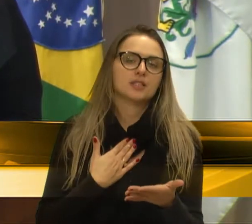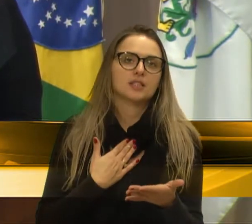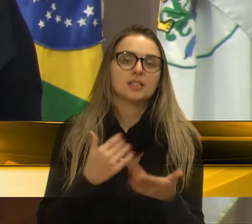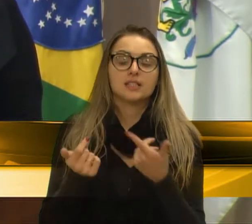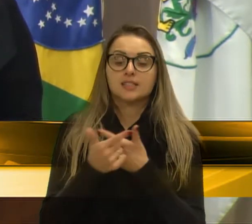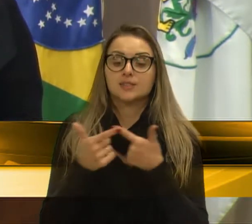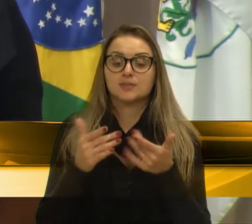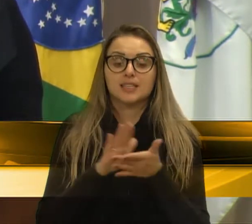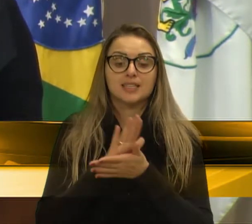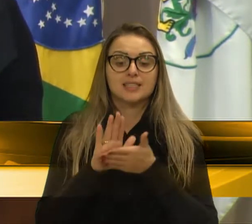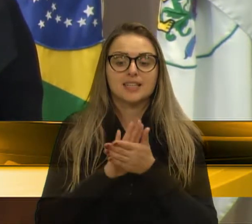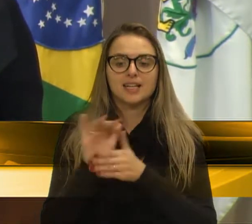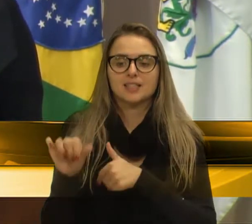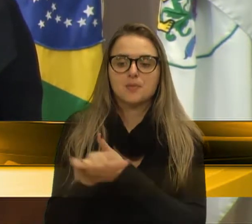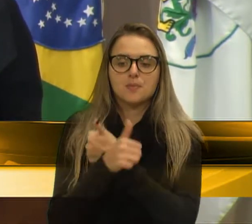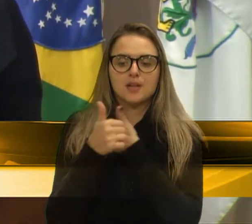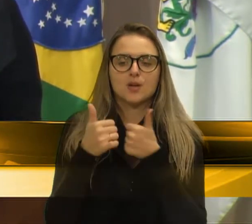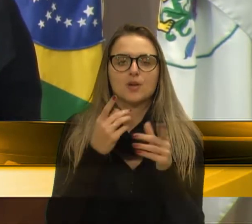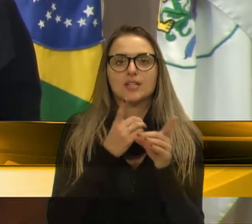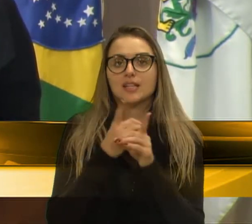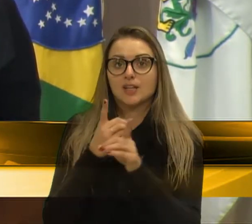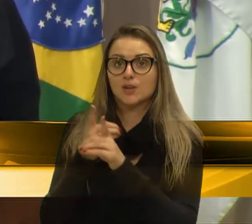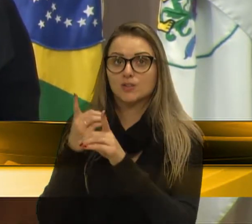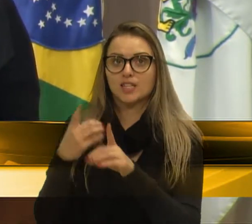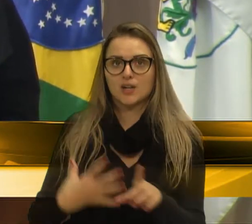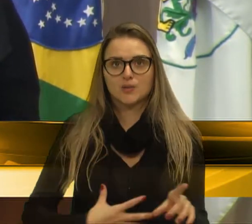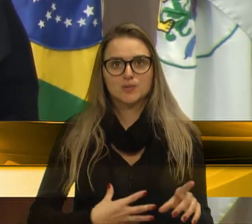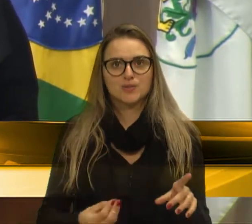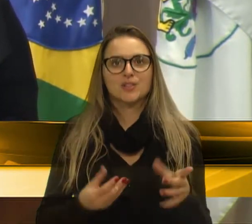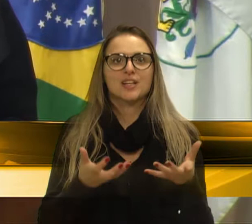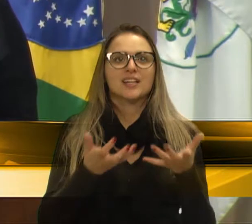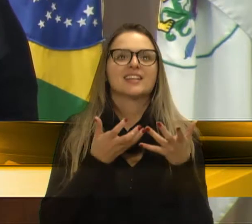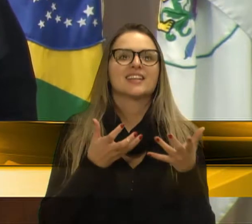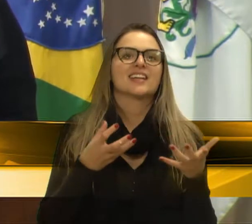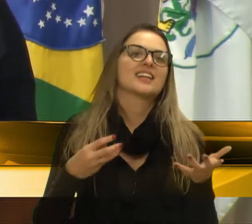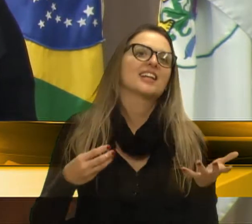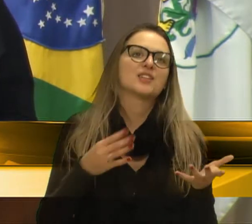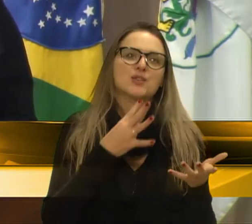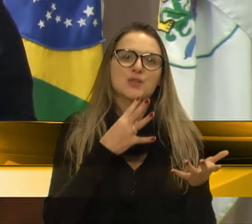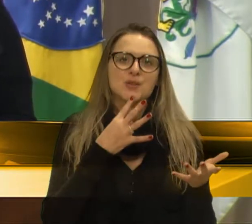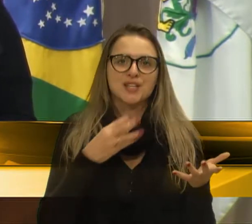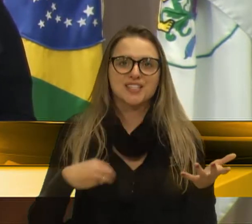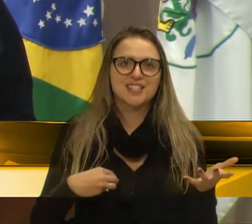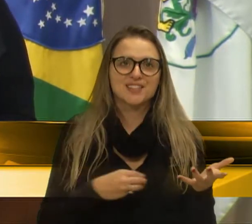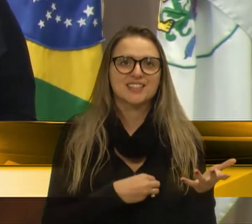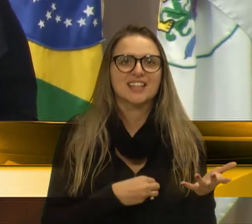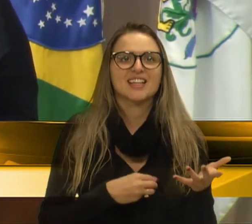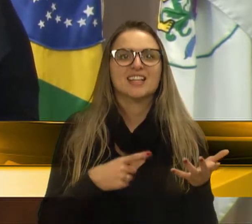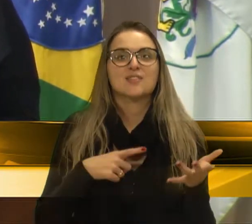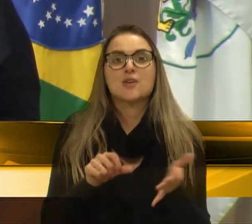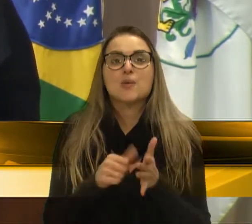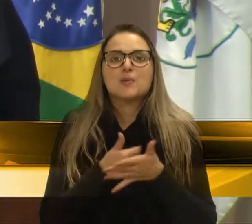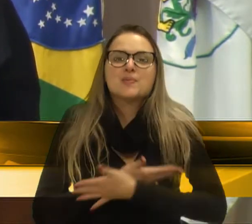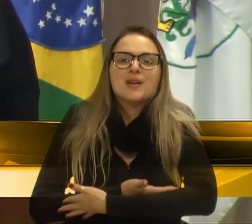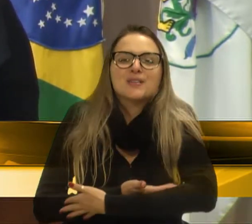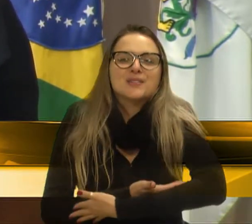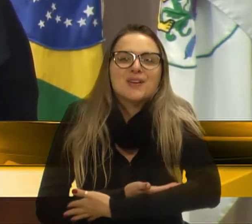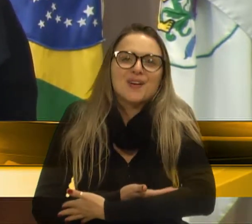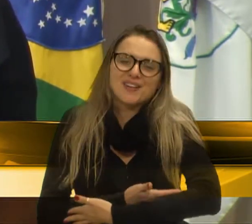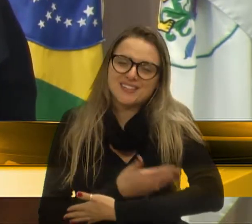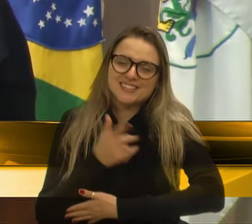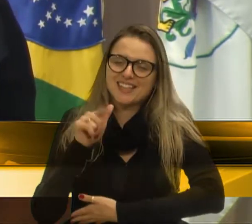maior recompensa do que encontrarmos com elas e seus filhos querendo conhecer a doutora que lhes deu o primeiro colinho. Não tem nada